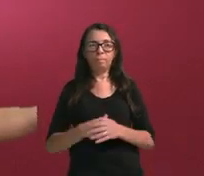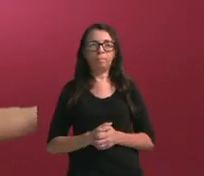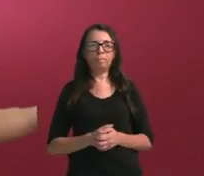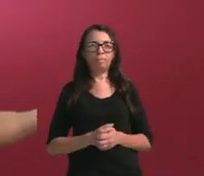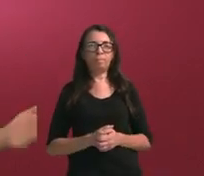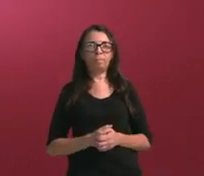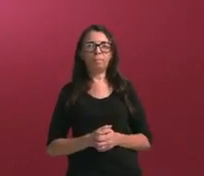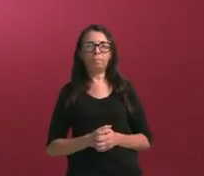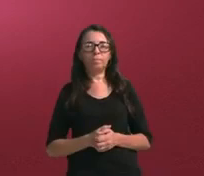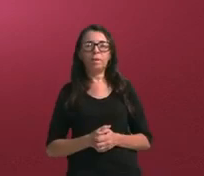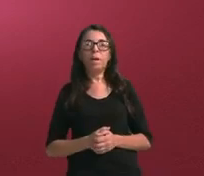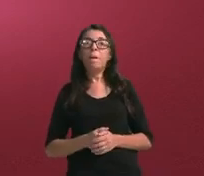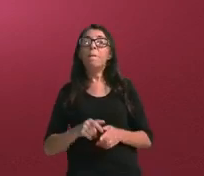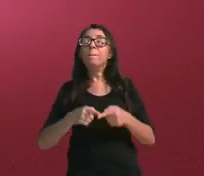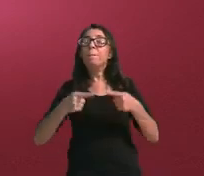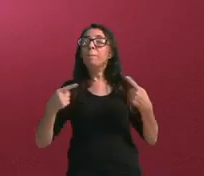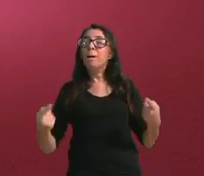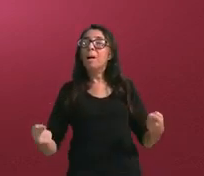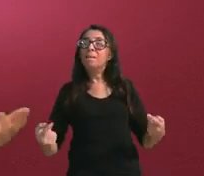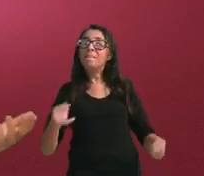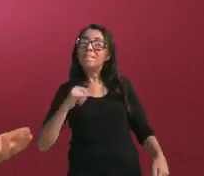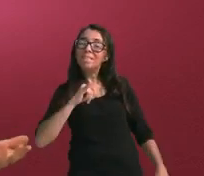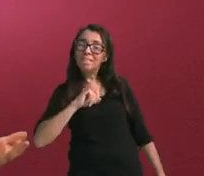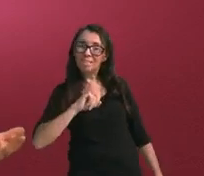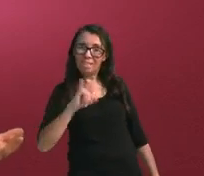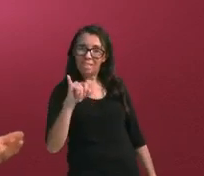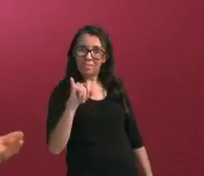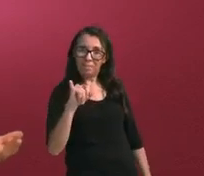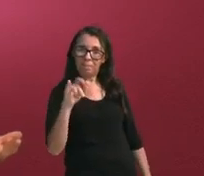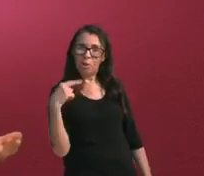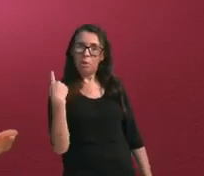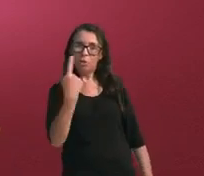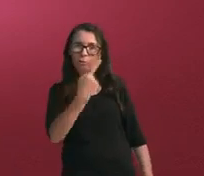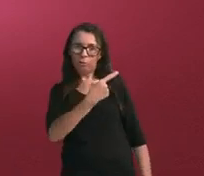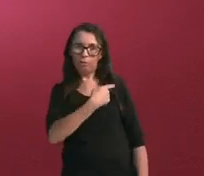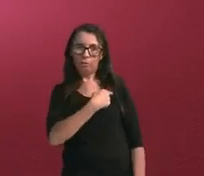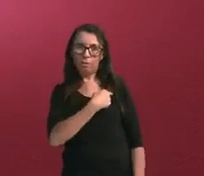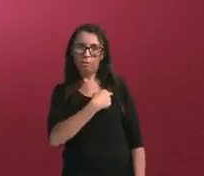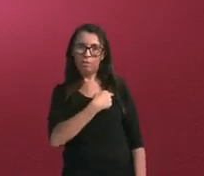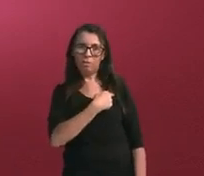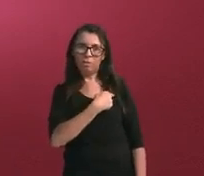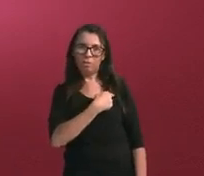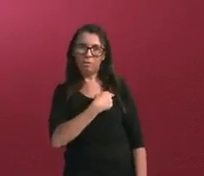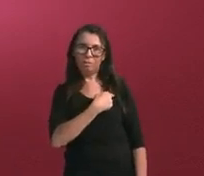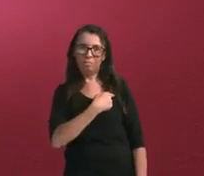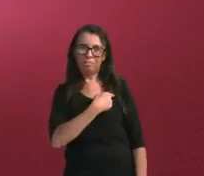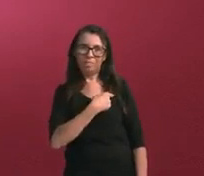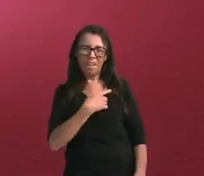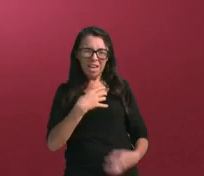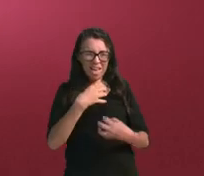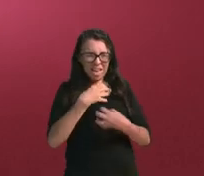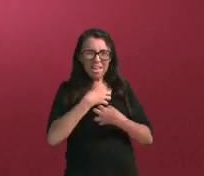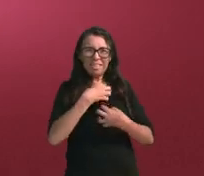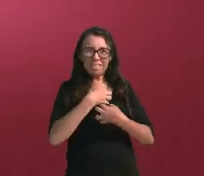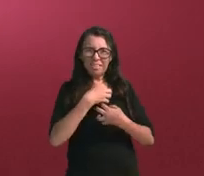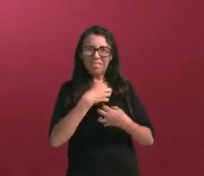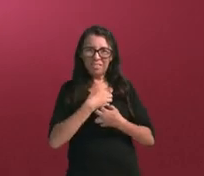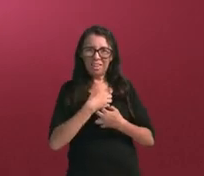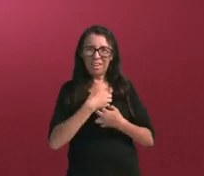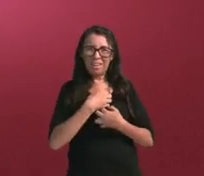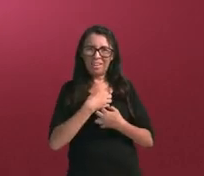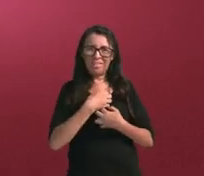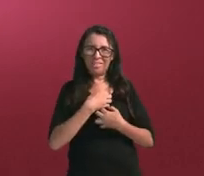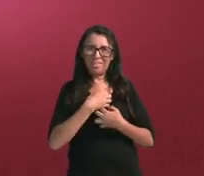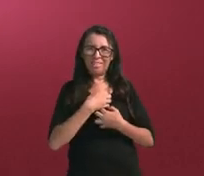Gloria-se no Senhor. No Senhor, não em nós mesmos. Amados,